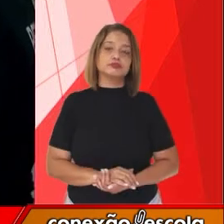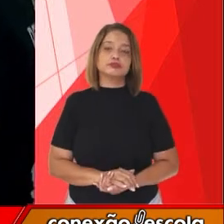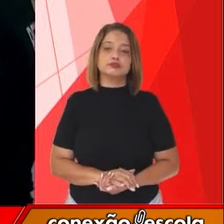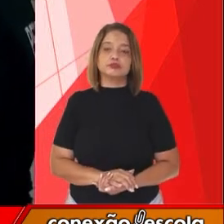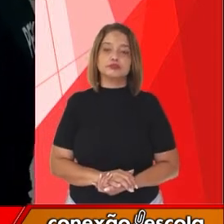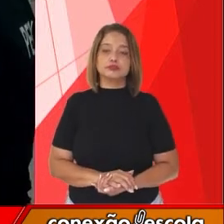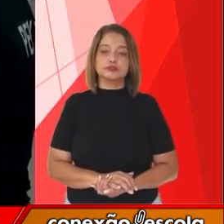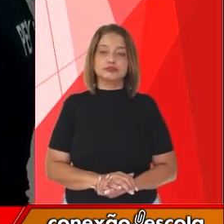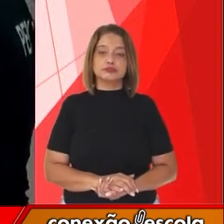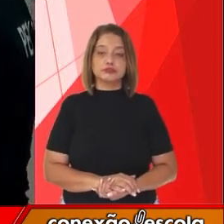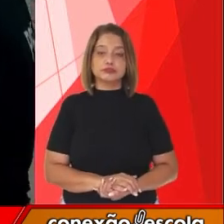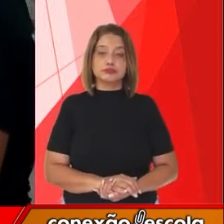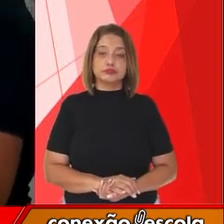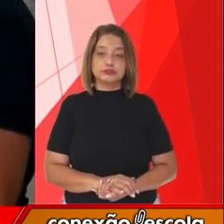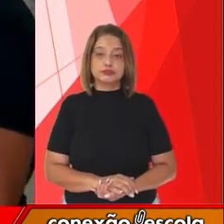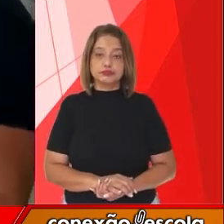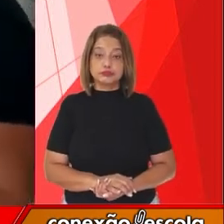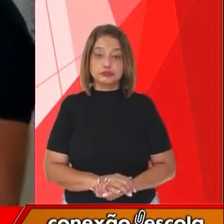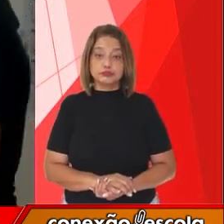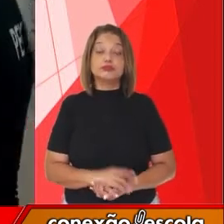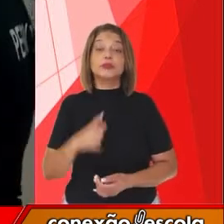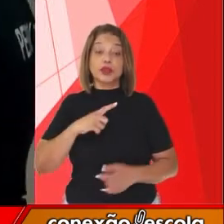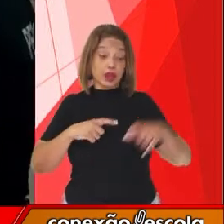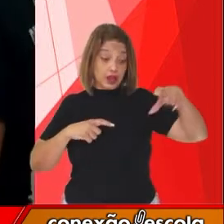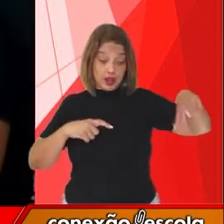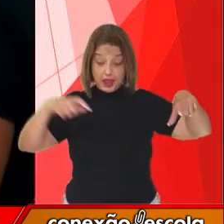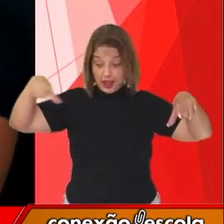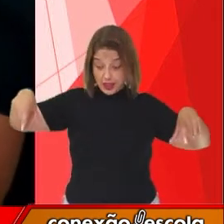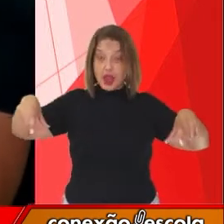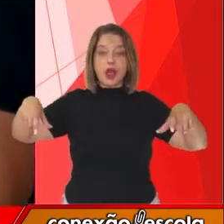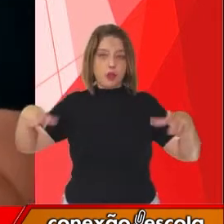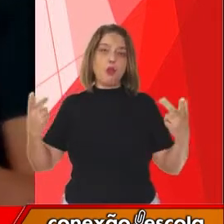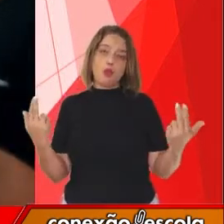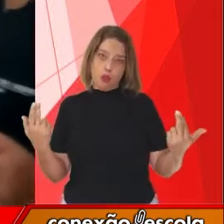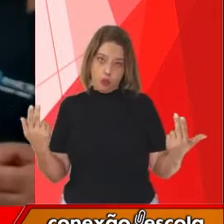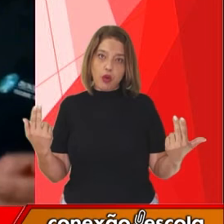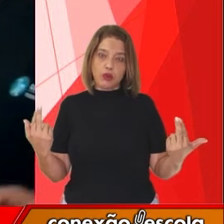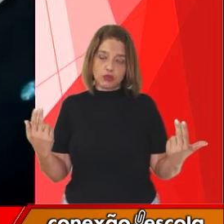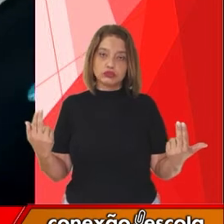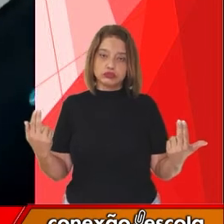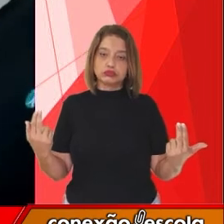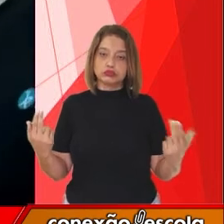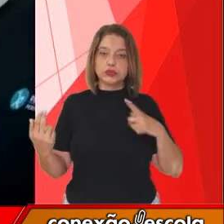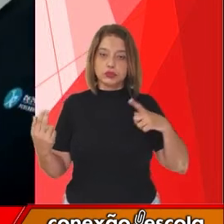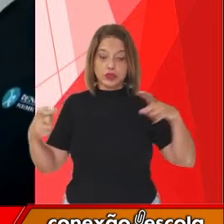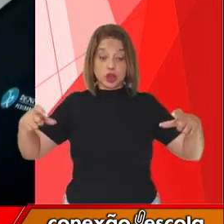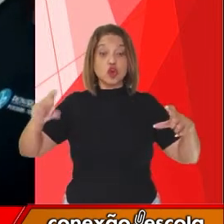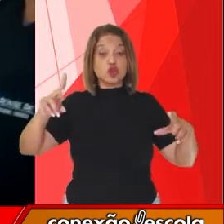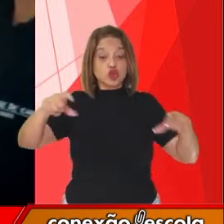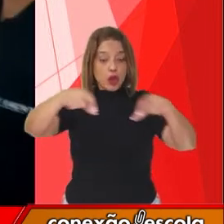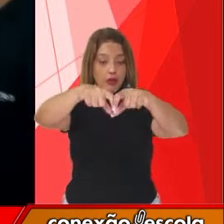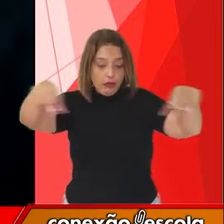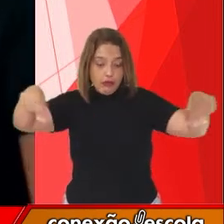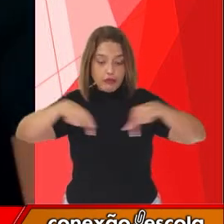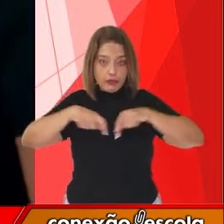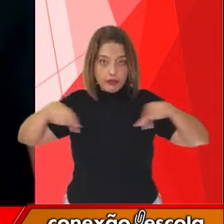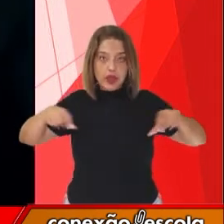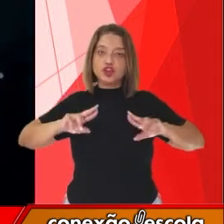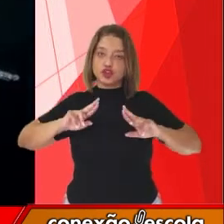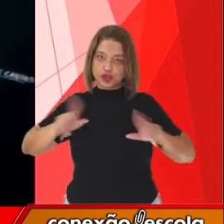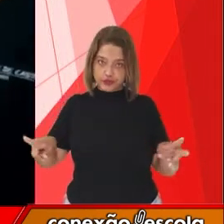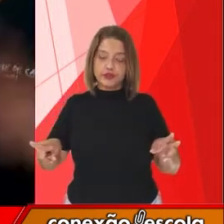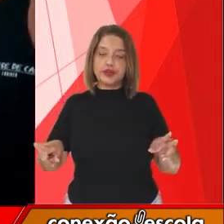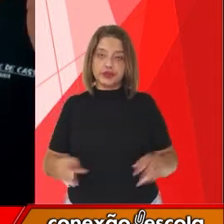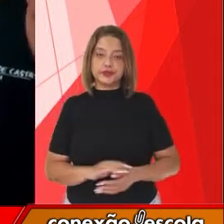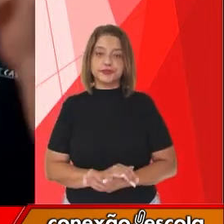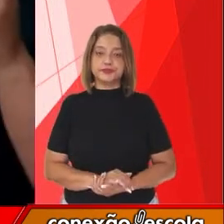A linha de fundo é a mesma para os dois jogos, tá? Só a linha lateral que muda. Quando